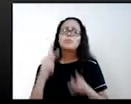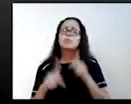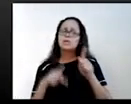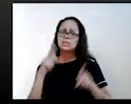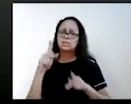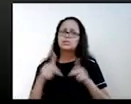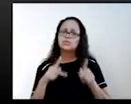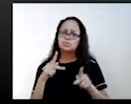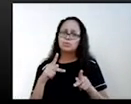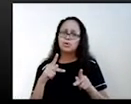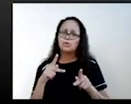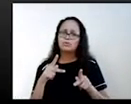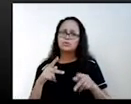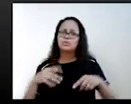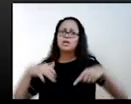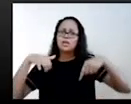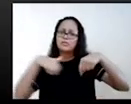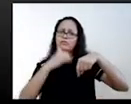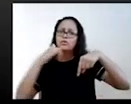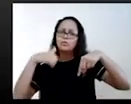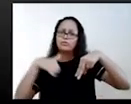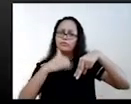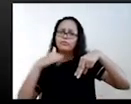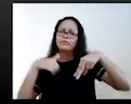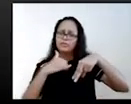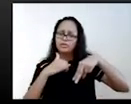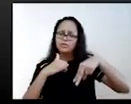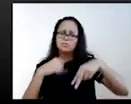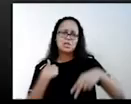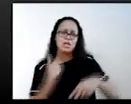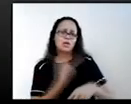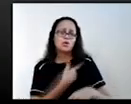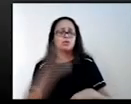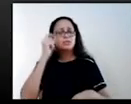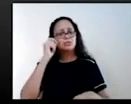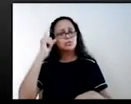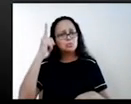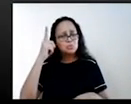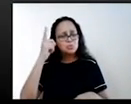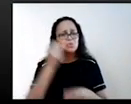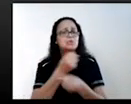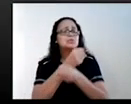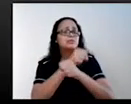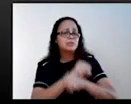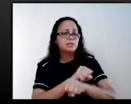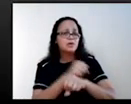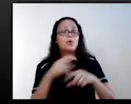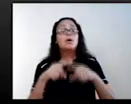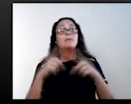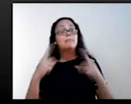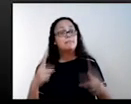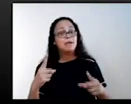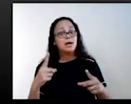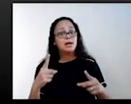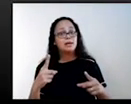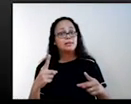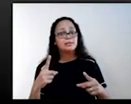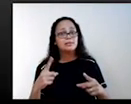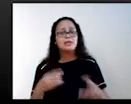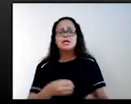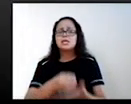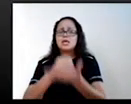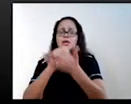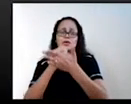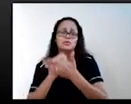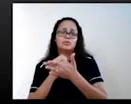foram vítimas na nossa cultura de todo um processo de escravização, mas que mesmo assim enriqueceram